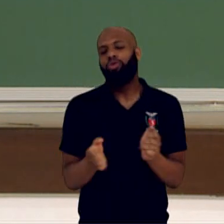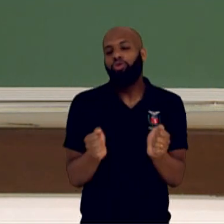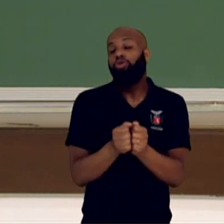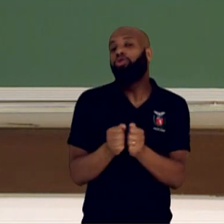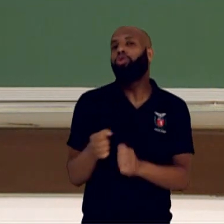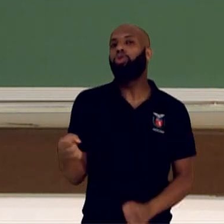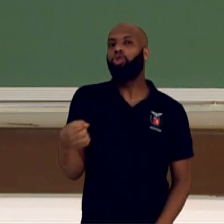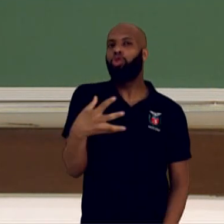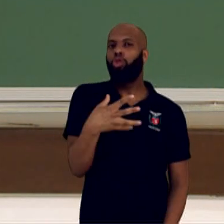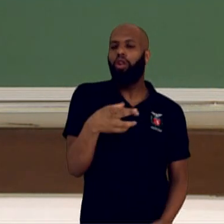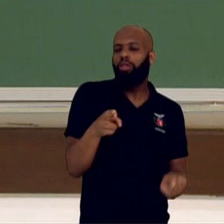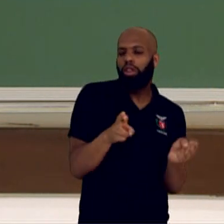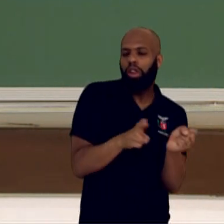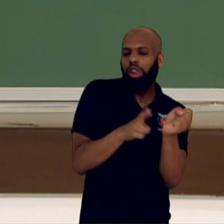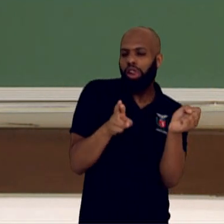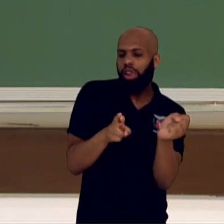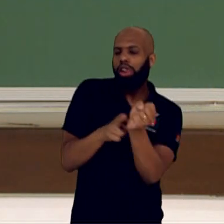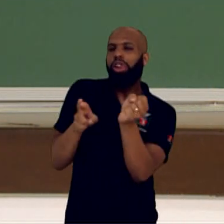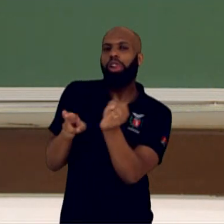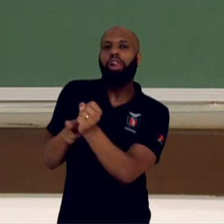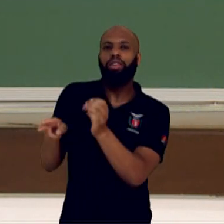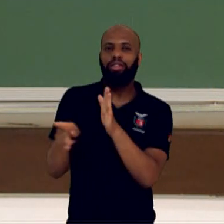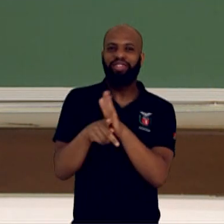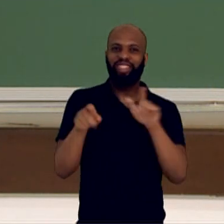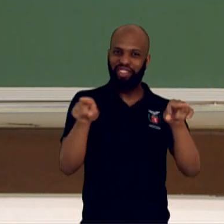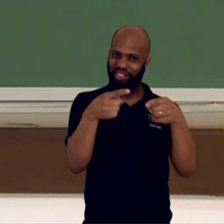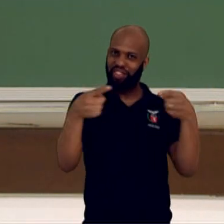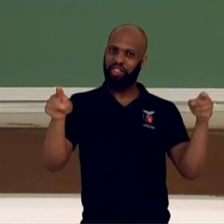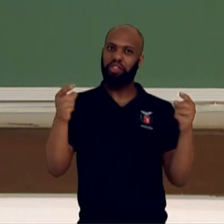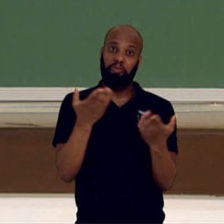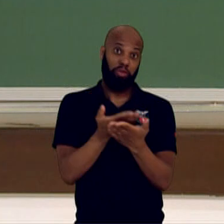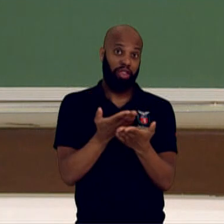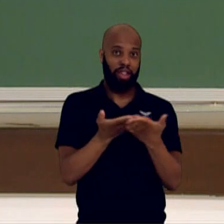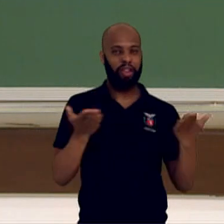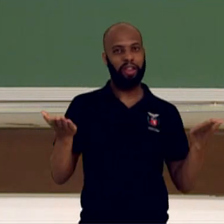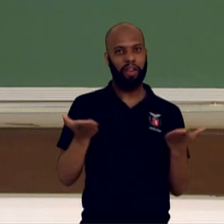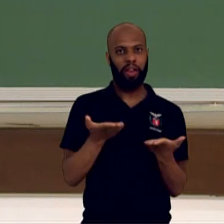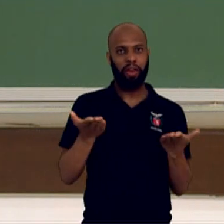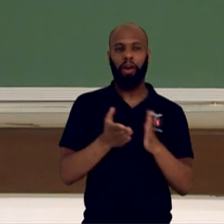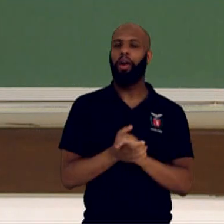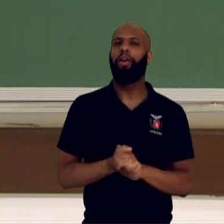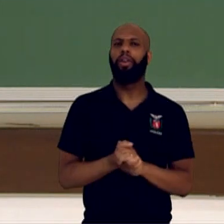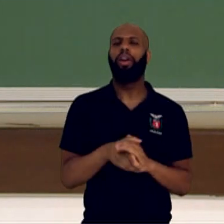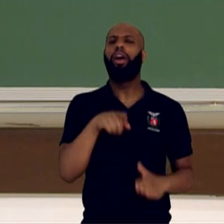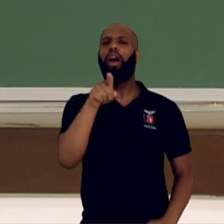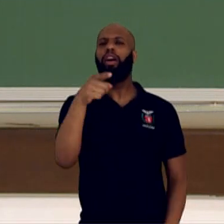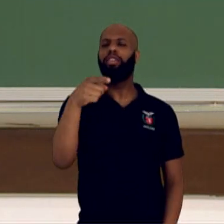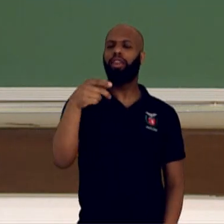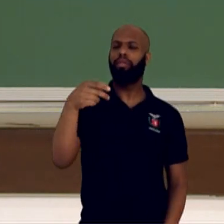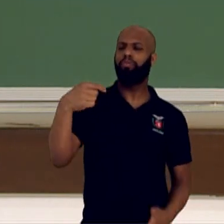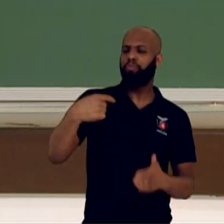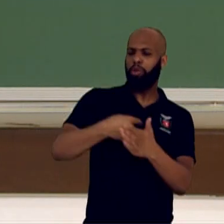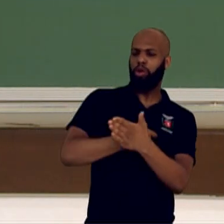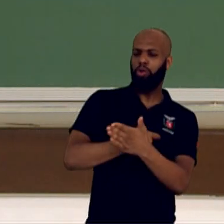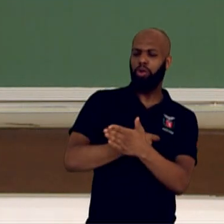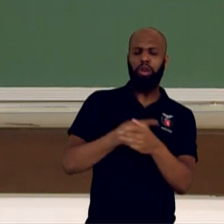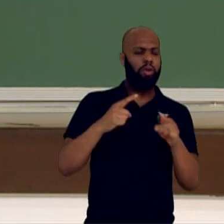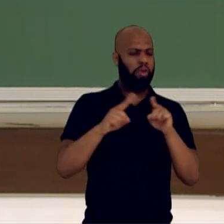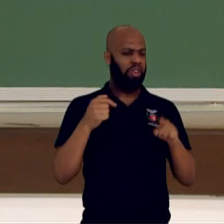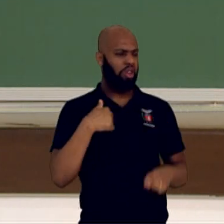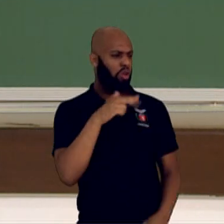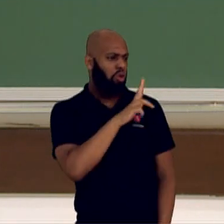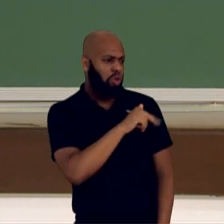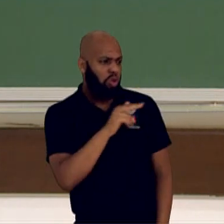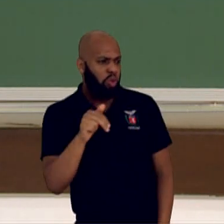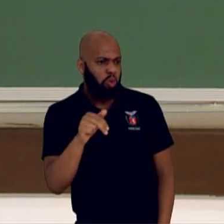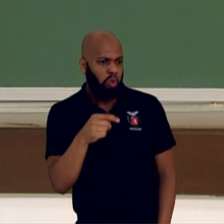novo ritmo musical, como nós estamos vendo aqui, certo? Aí você me diz assim, professora, mas eu nunca vi falar